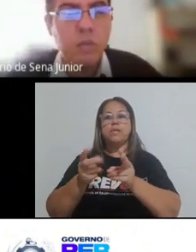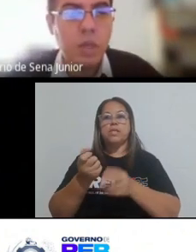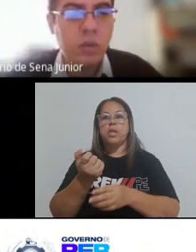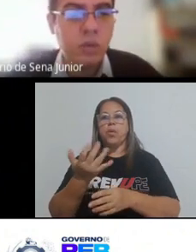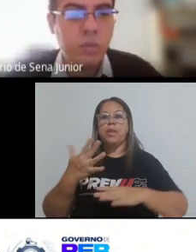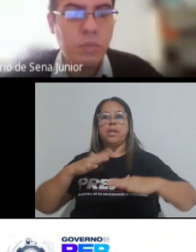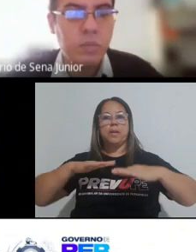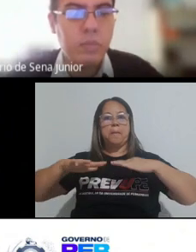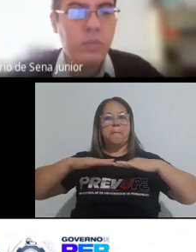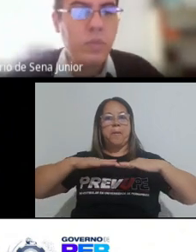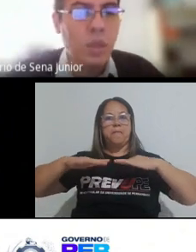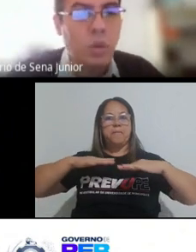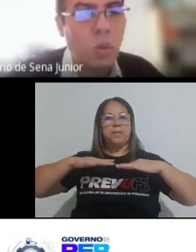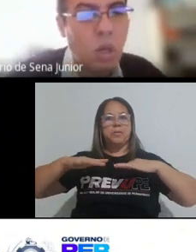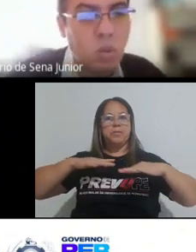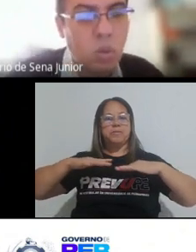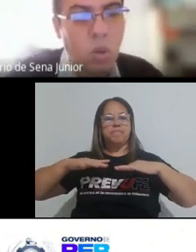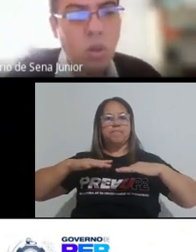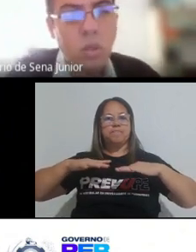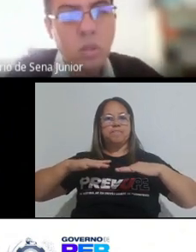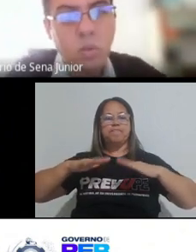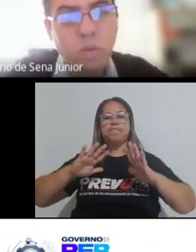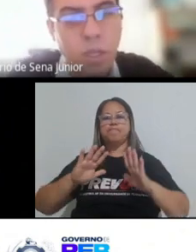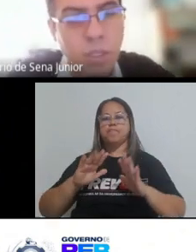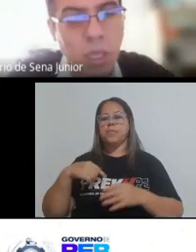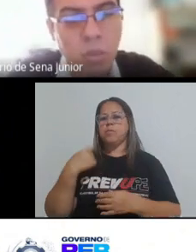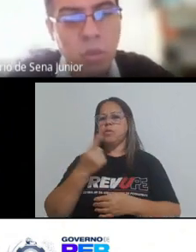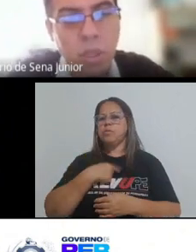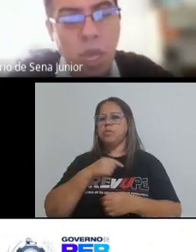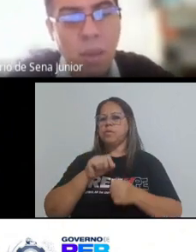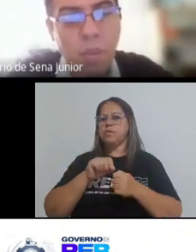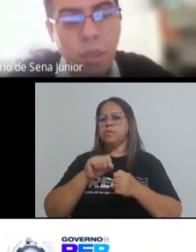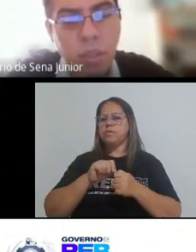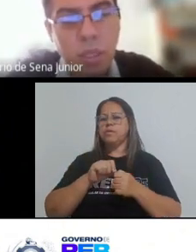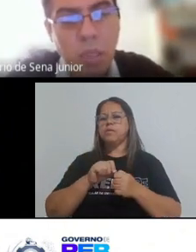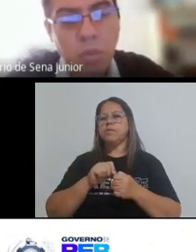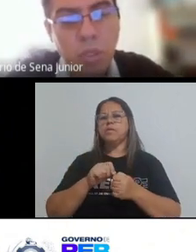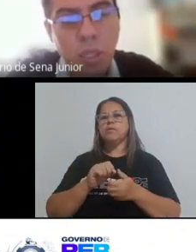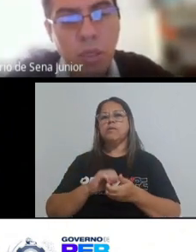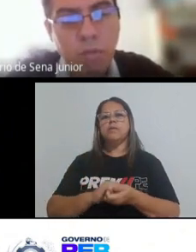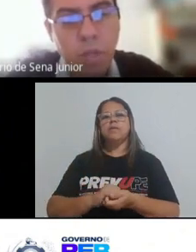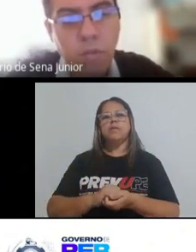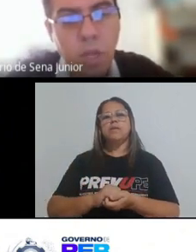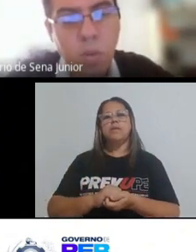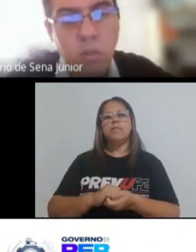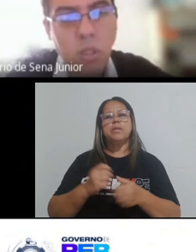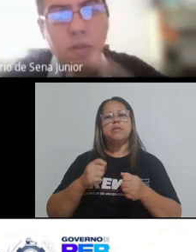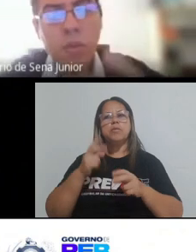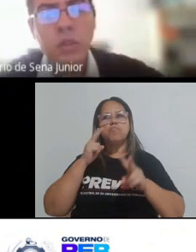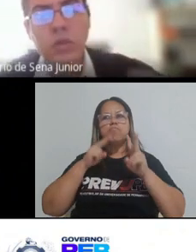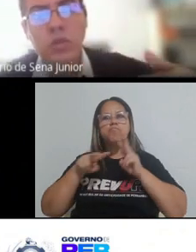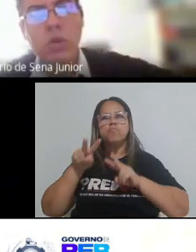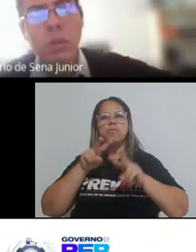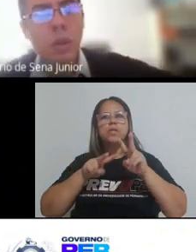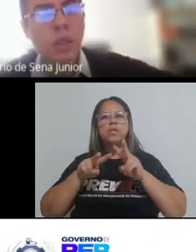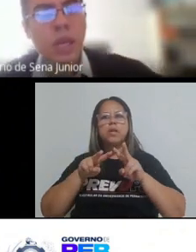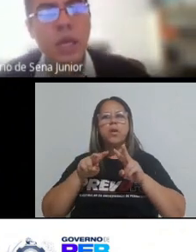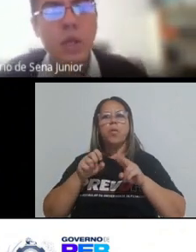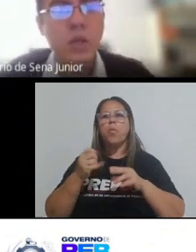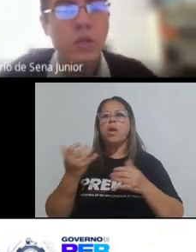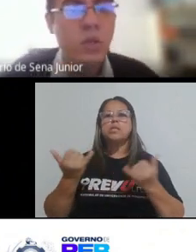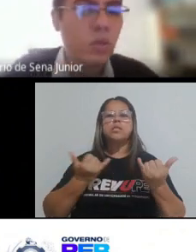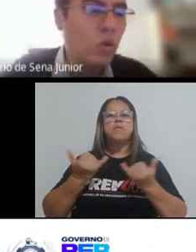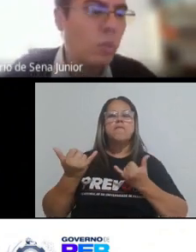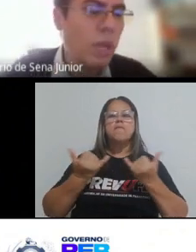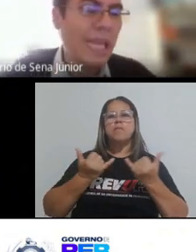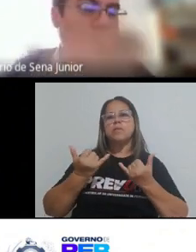de movimento. Quando nós o fazemos, temos que verificar quais são as informações que o problema dá